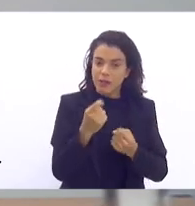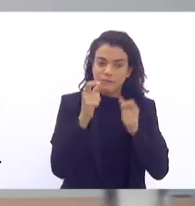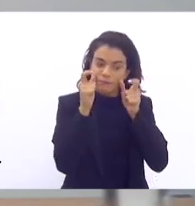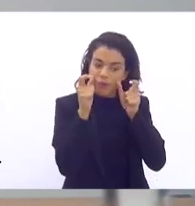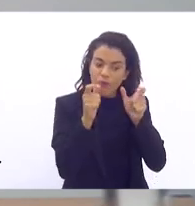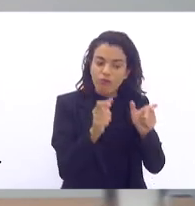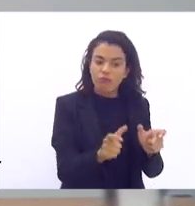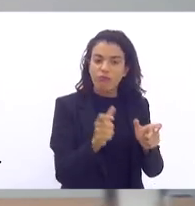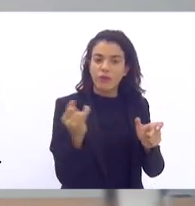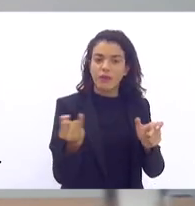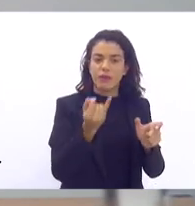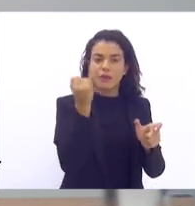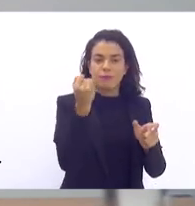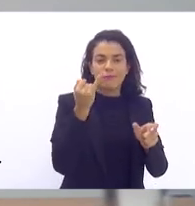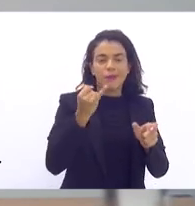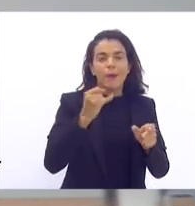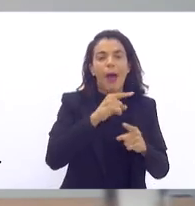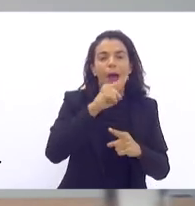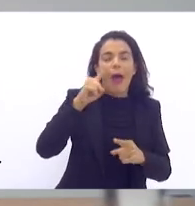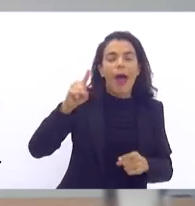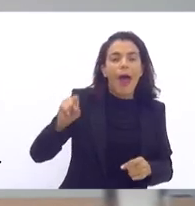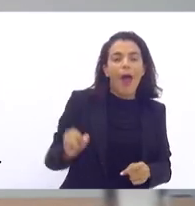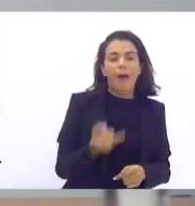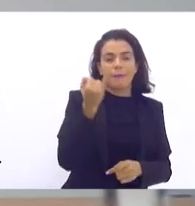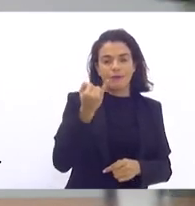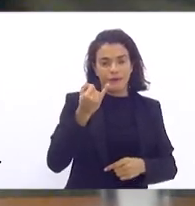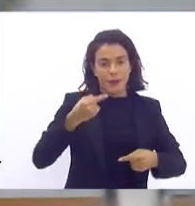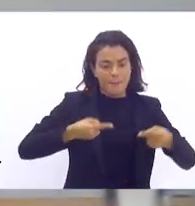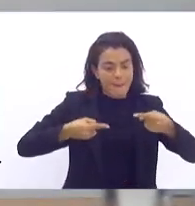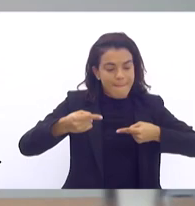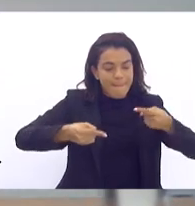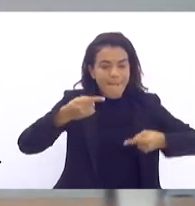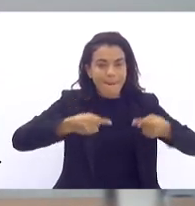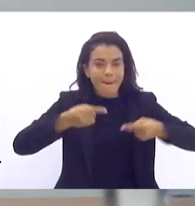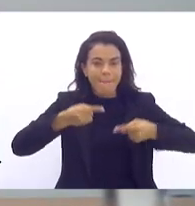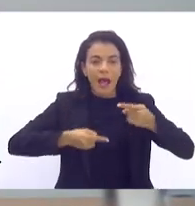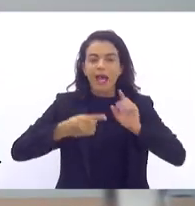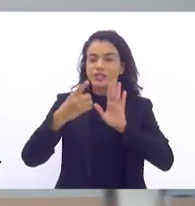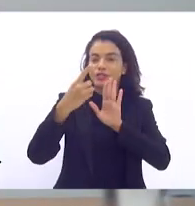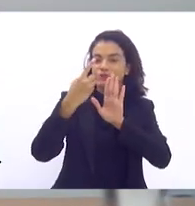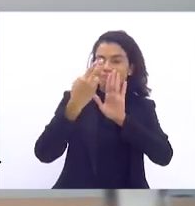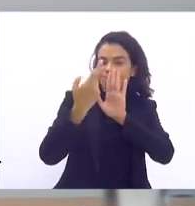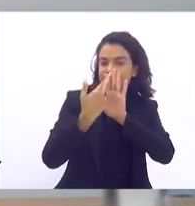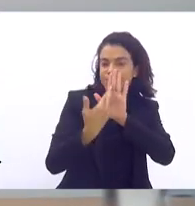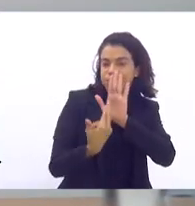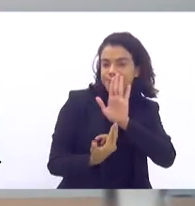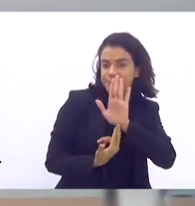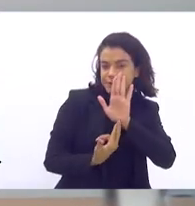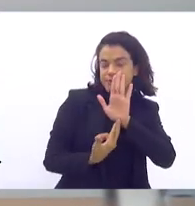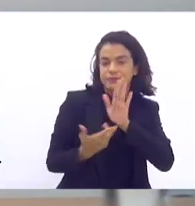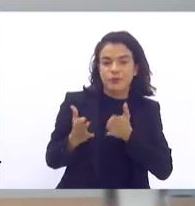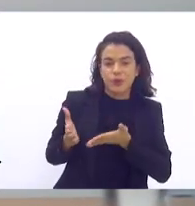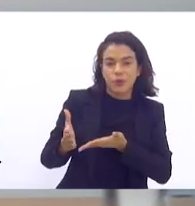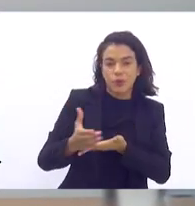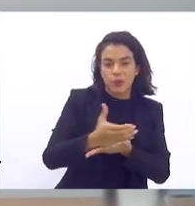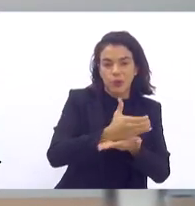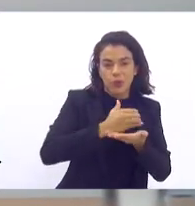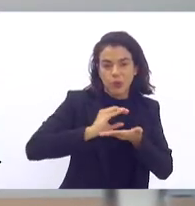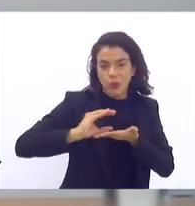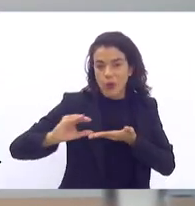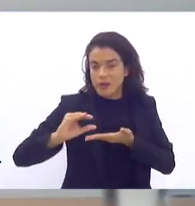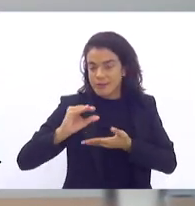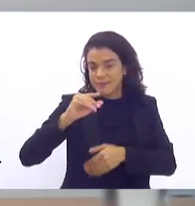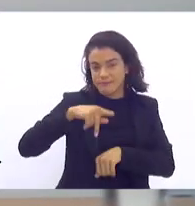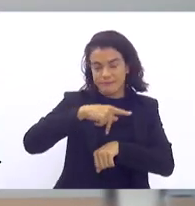a gente discutir a diretrizes do orçamento do nosso país e